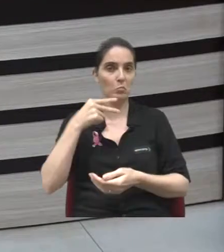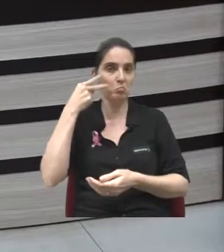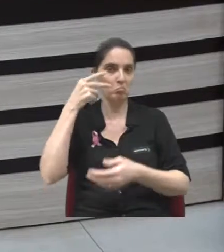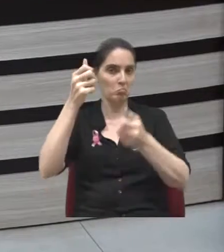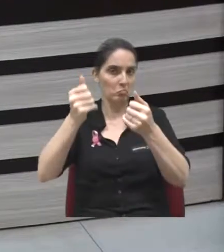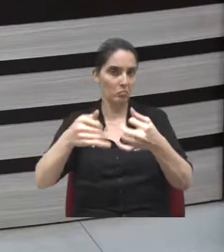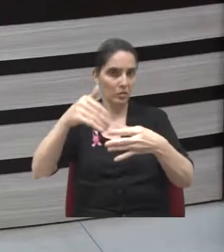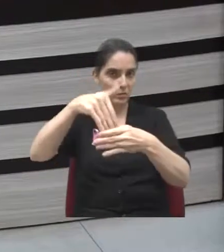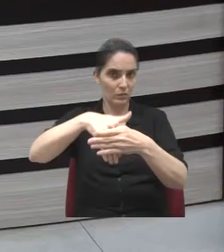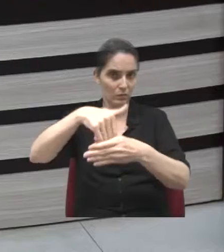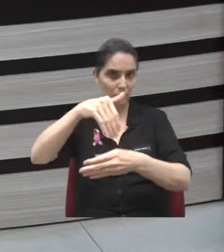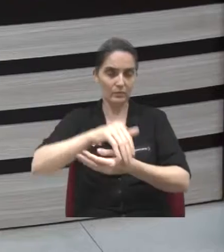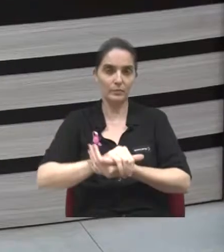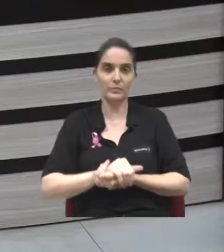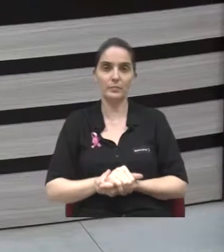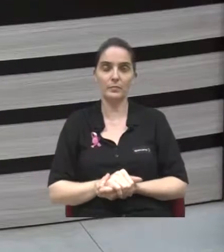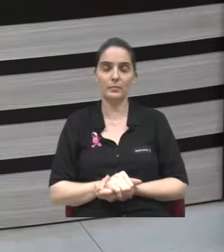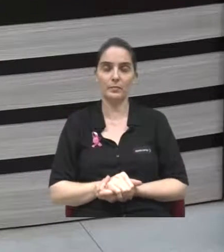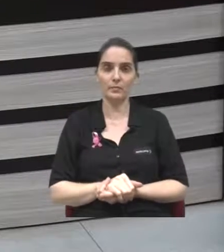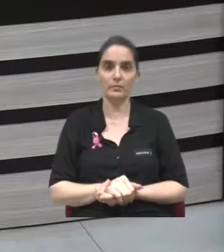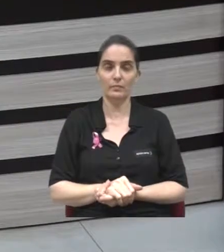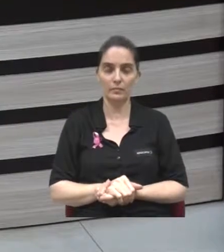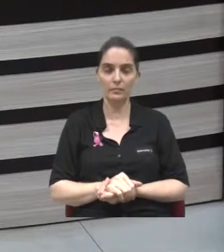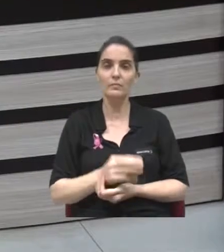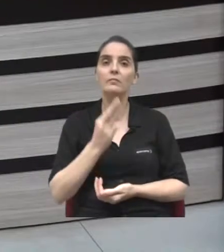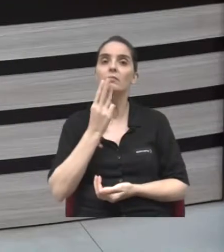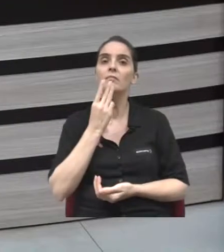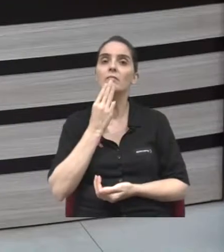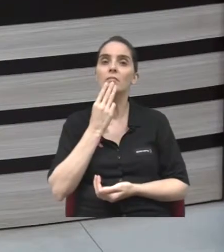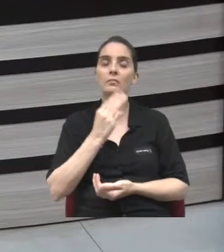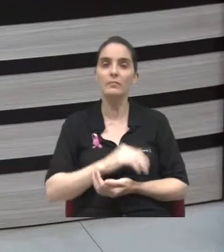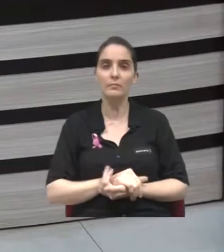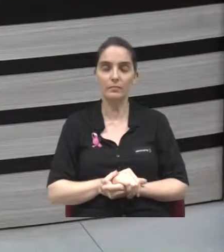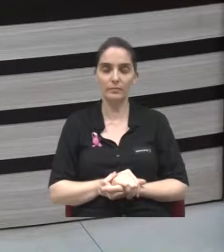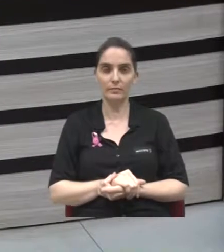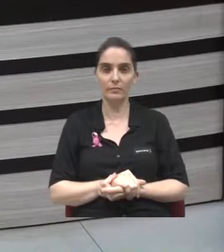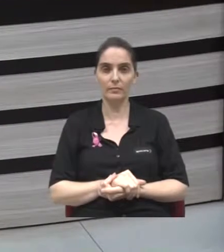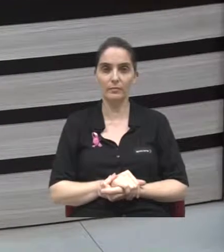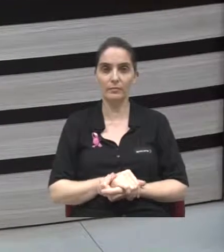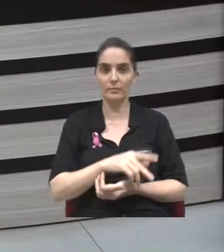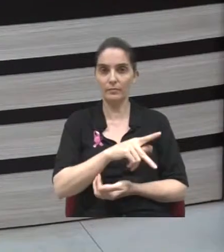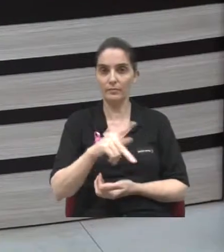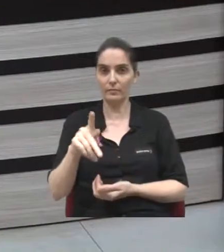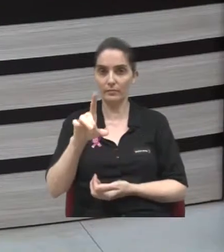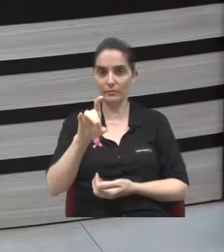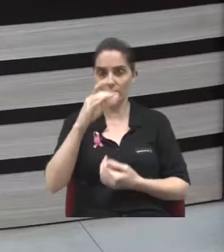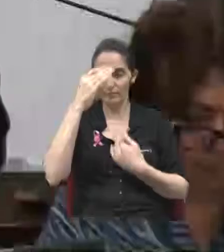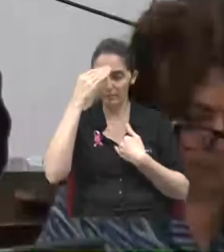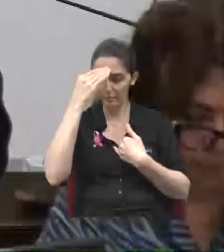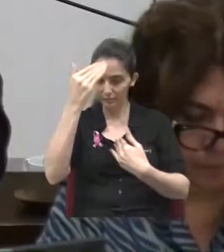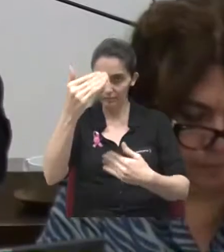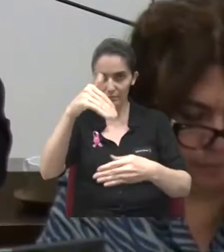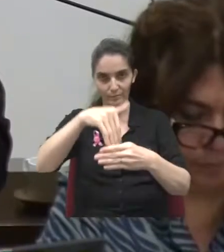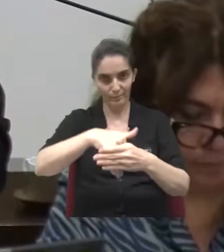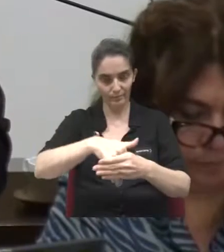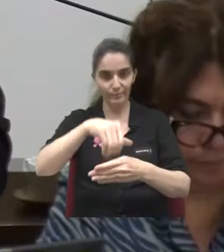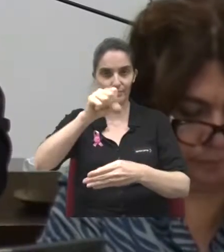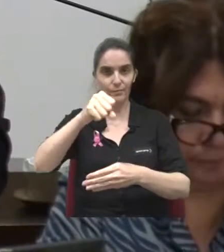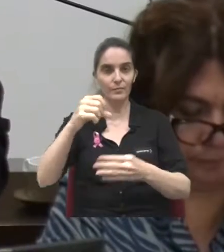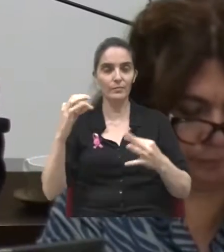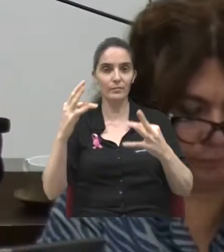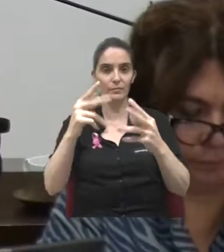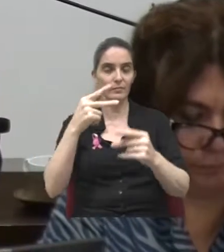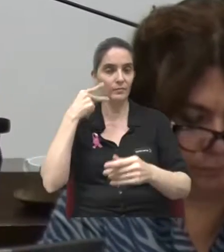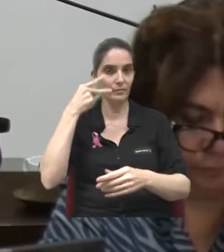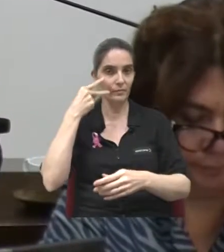justificar o voto? Eu gostaria, presidente. Vereador Vaguinho, da Santa Luzia. Senhor presidente, eu gostaria de agradecer os votos dos nobres pares e pedir